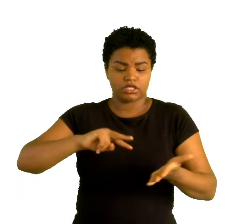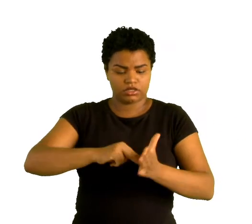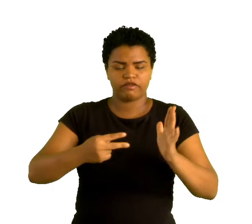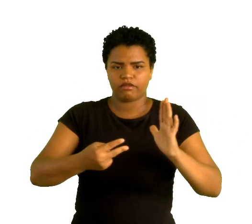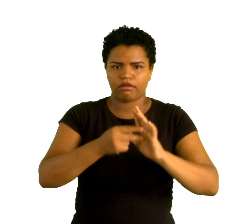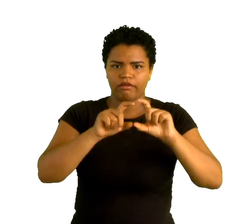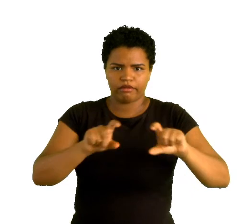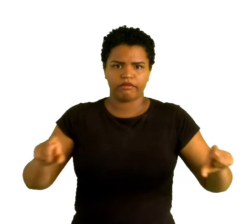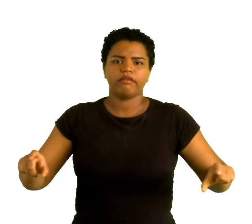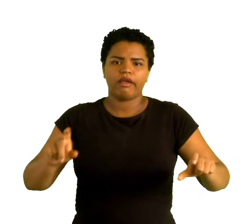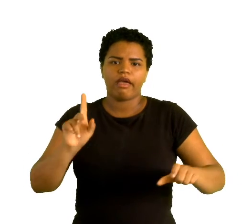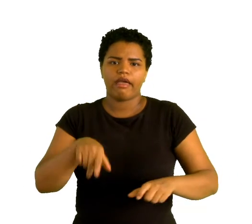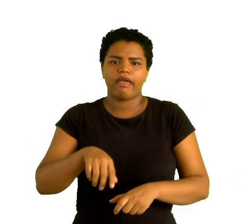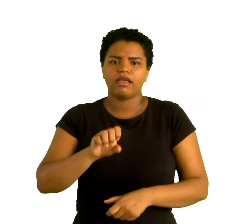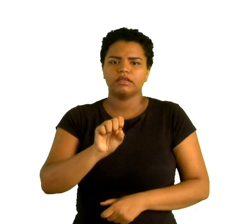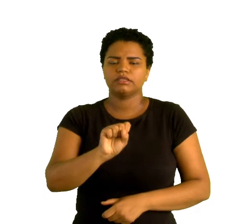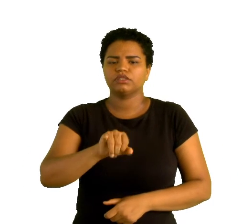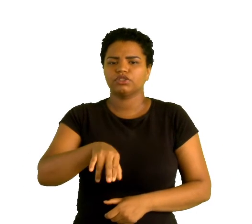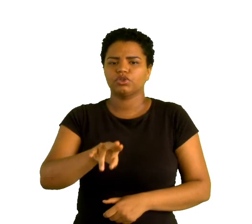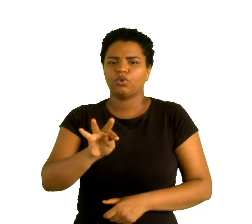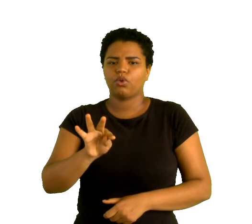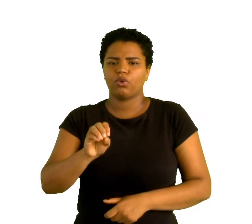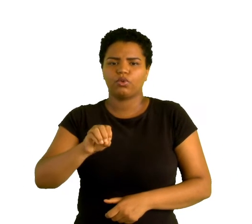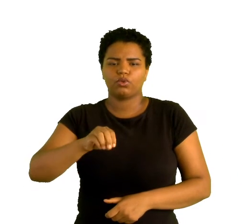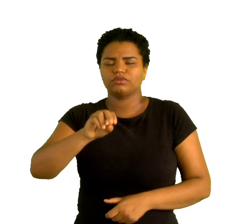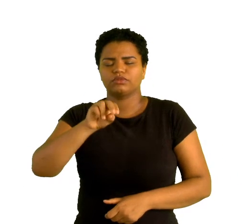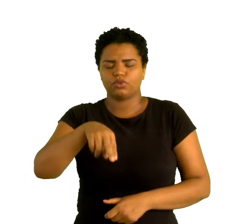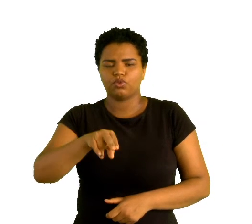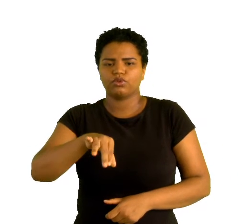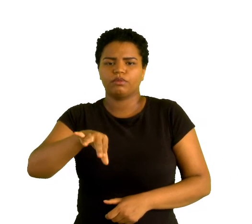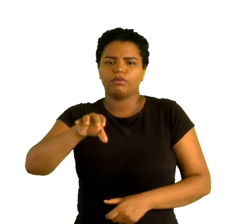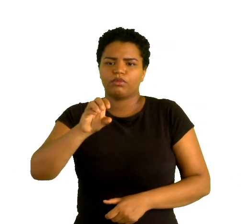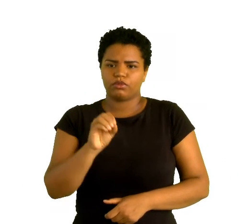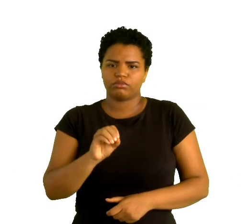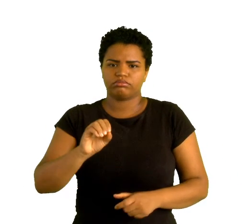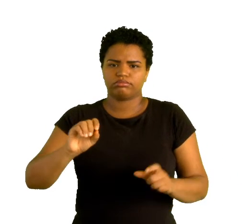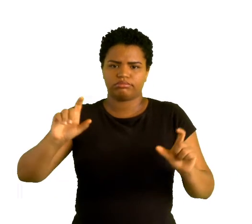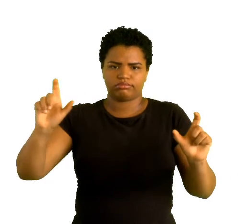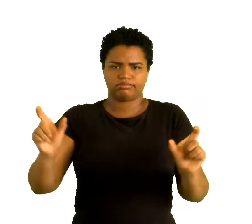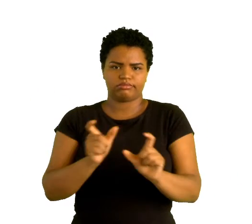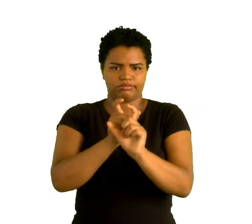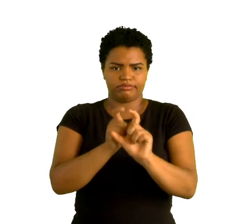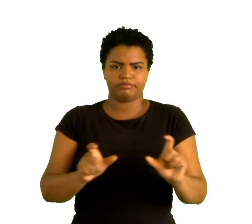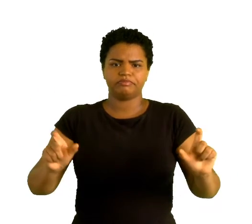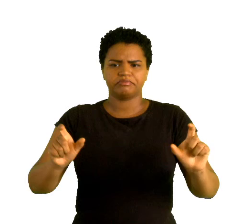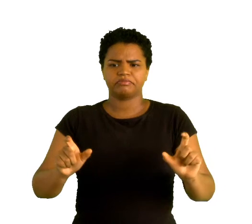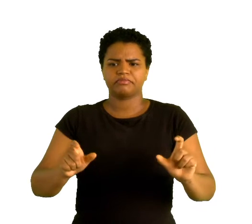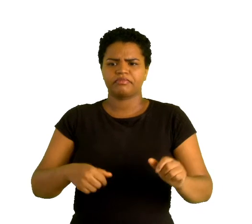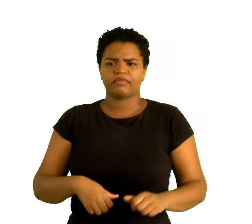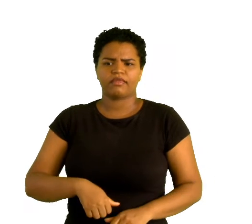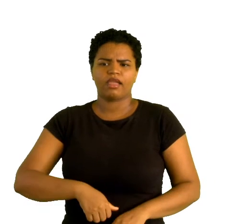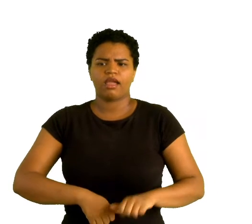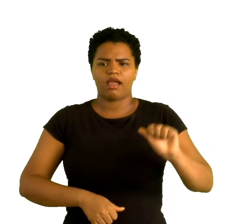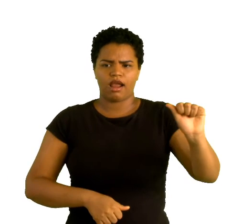de sinônimo. Que palavra é sinônimo de matreiro? Será que é malvado?